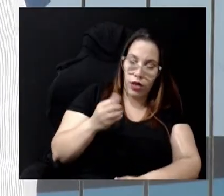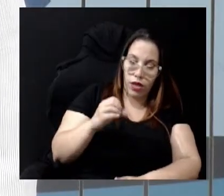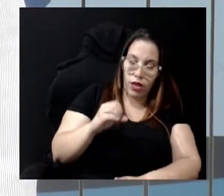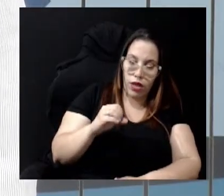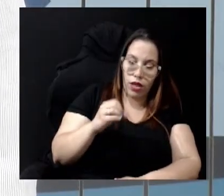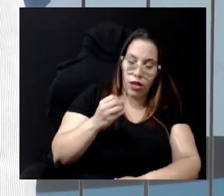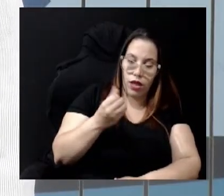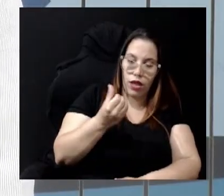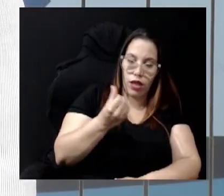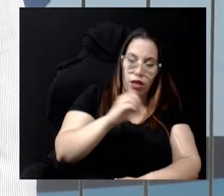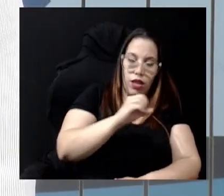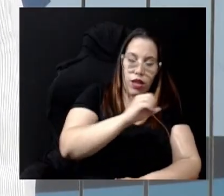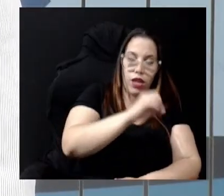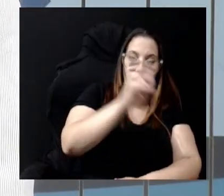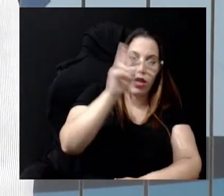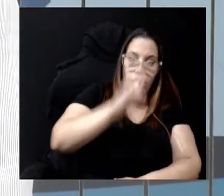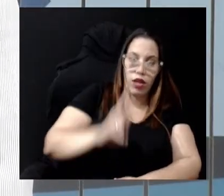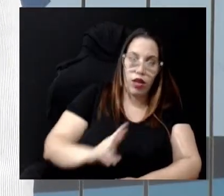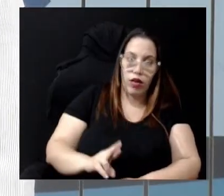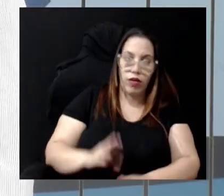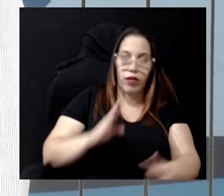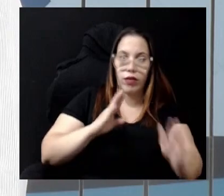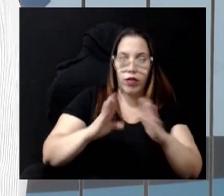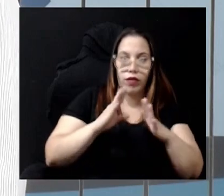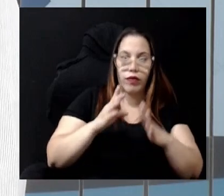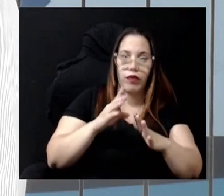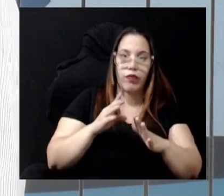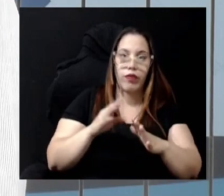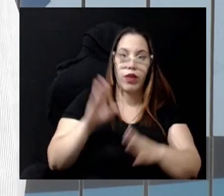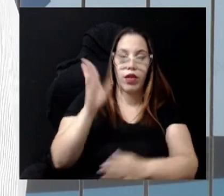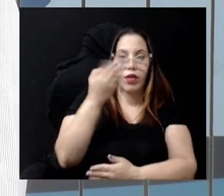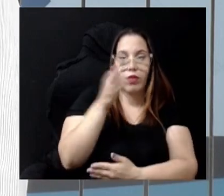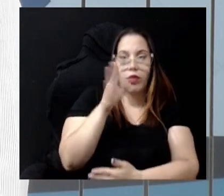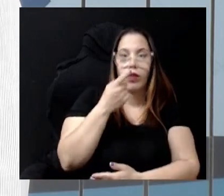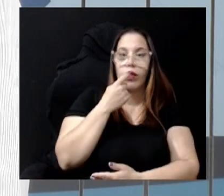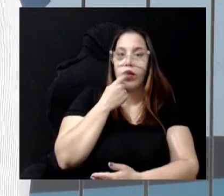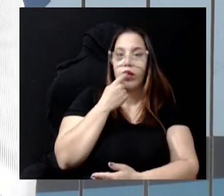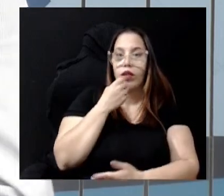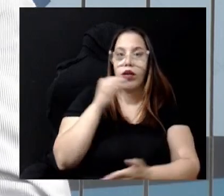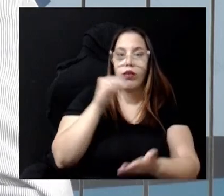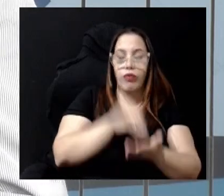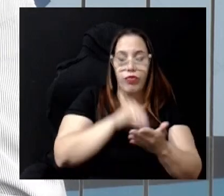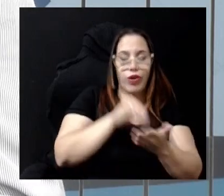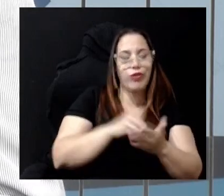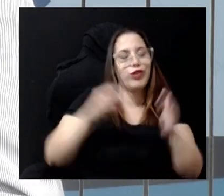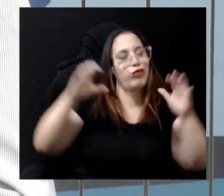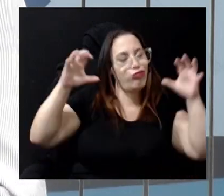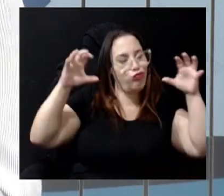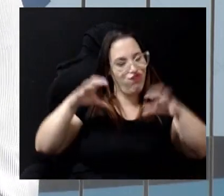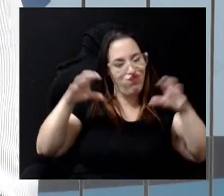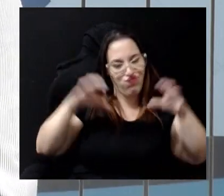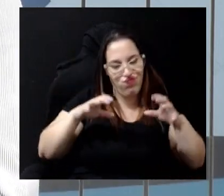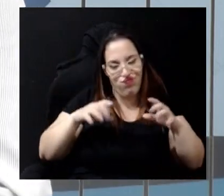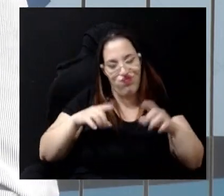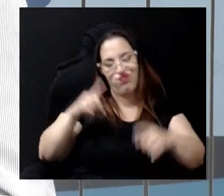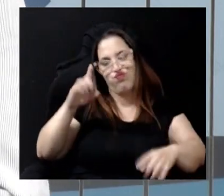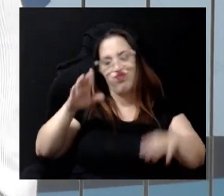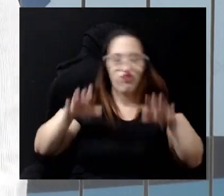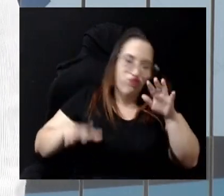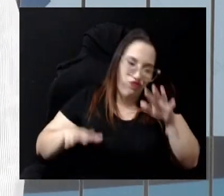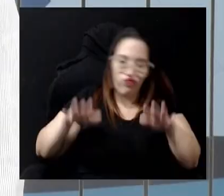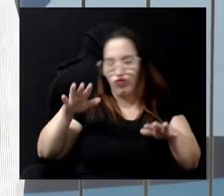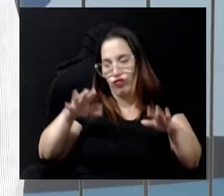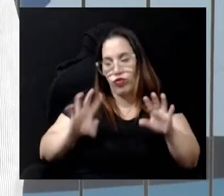nesse período onde a bandeira está vermelha, fruto da ausência de chuva. Né? Isso depende muito de como a gente consome